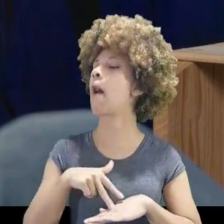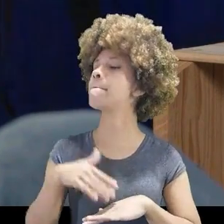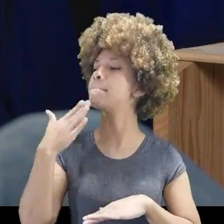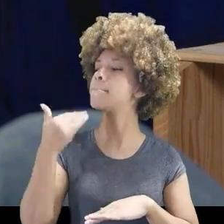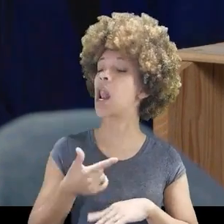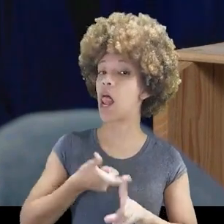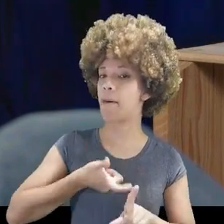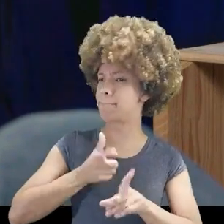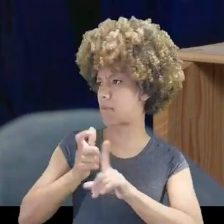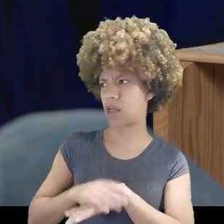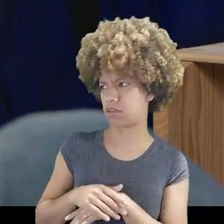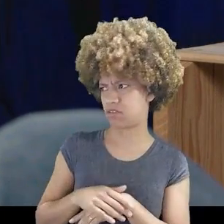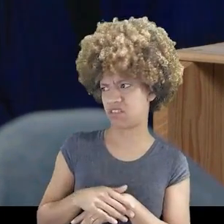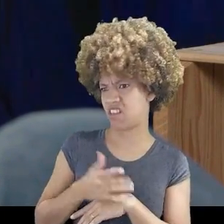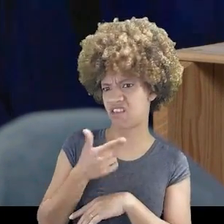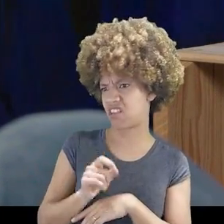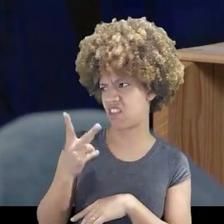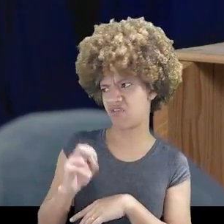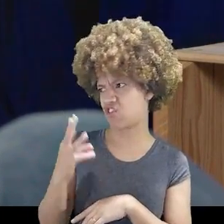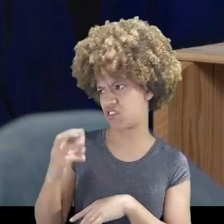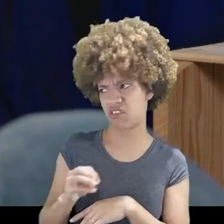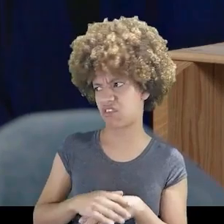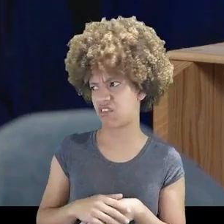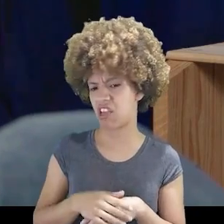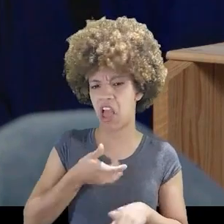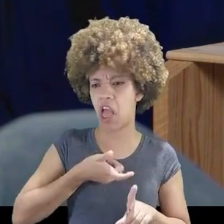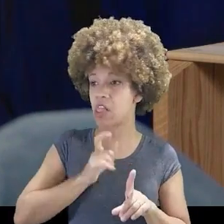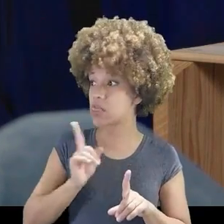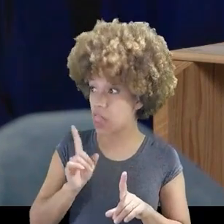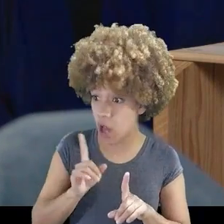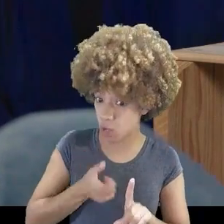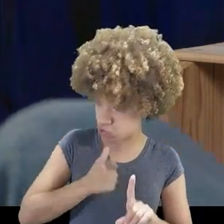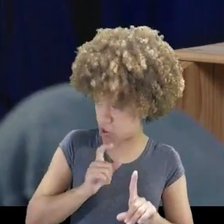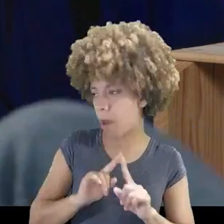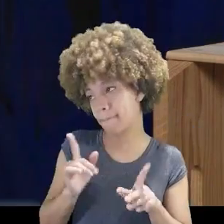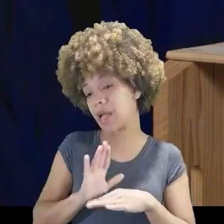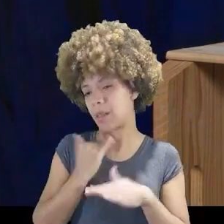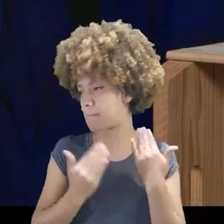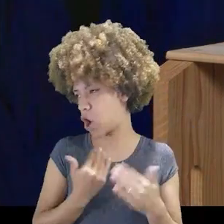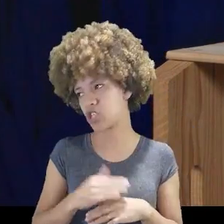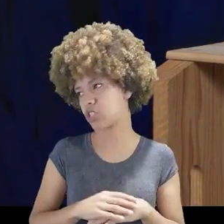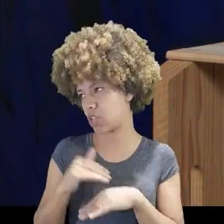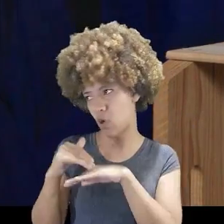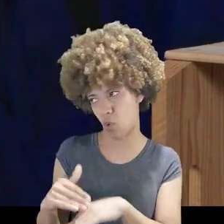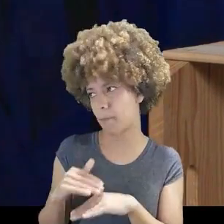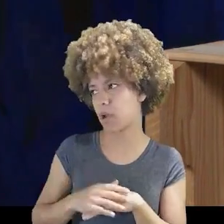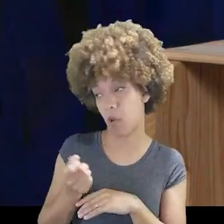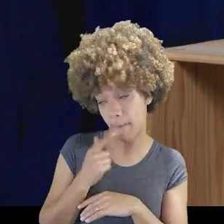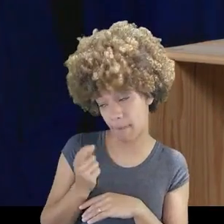muito maior ele mata normal mata 10 20 e 30 porque ela não está contido mas né ele não tem